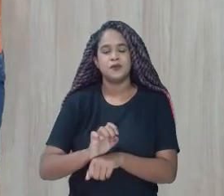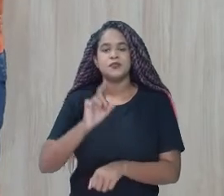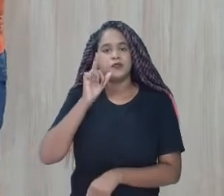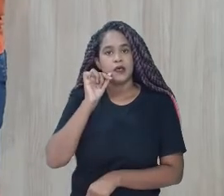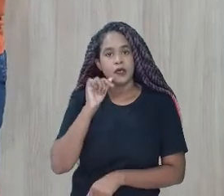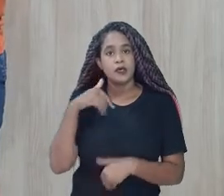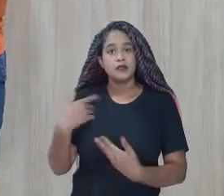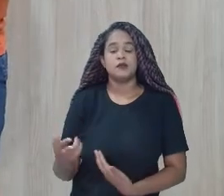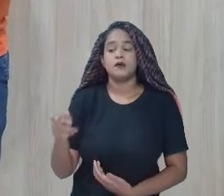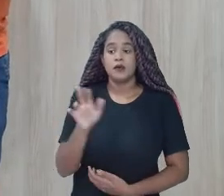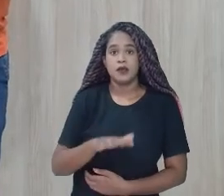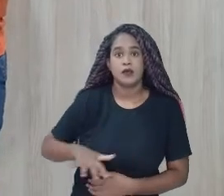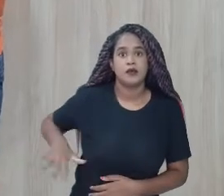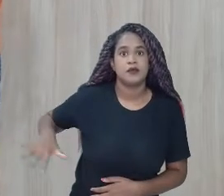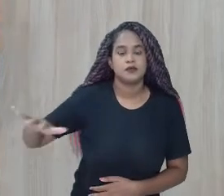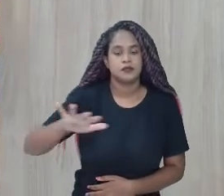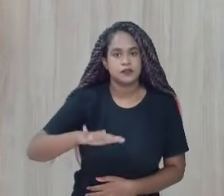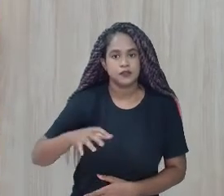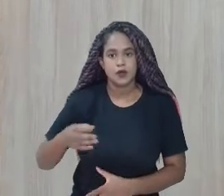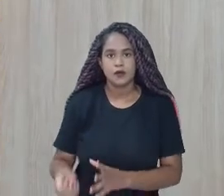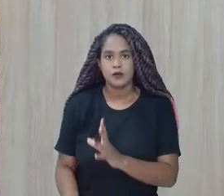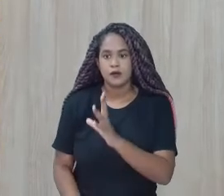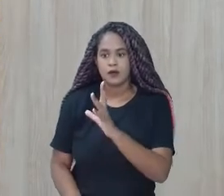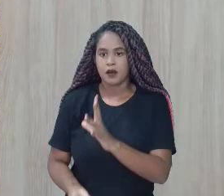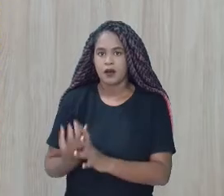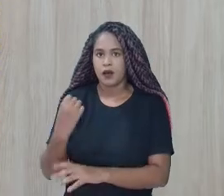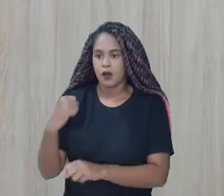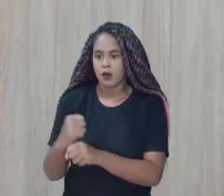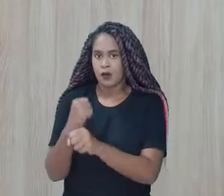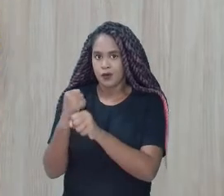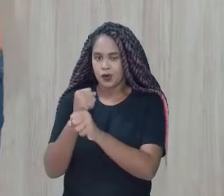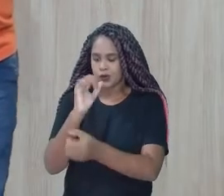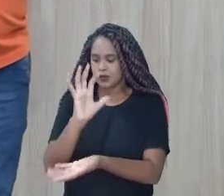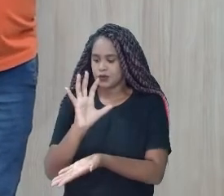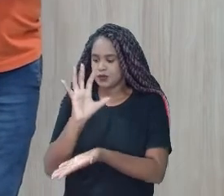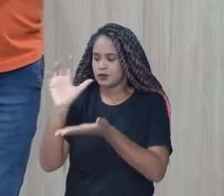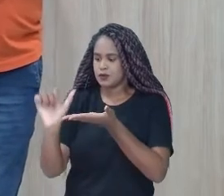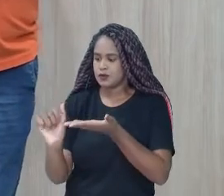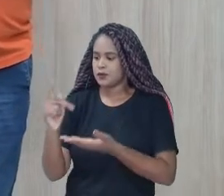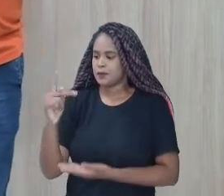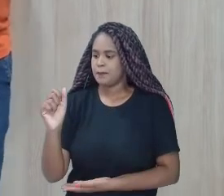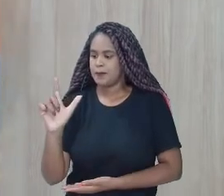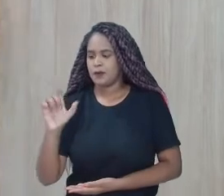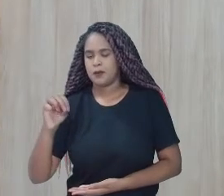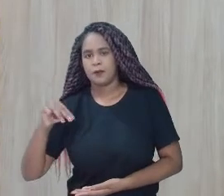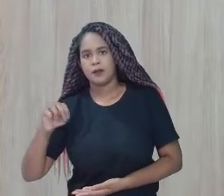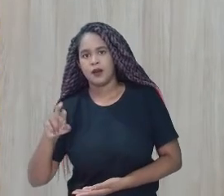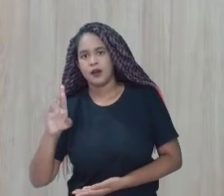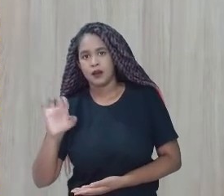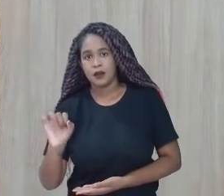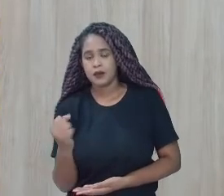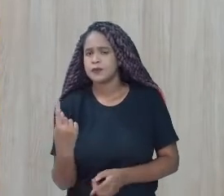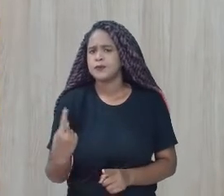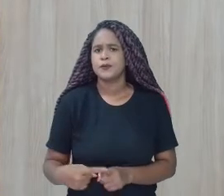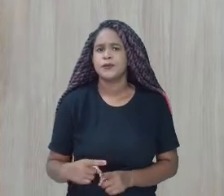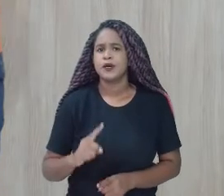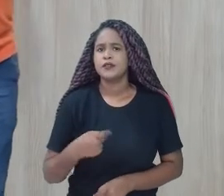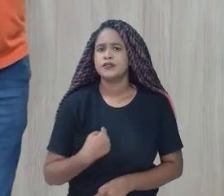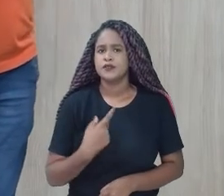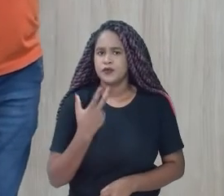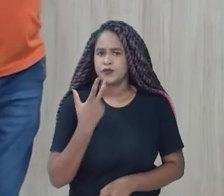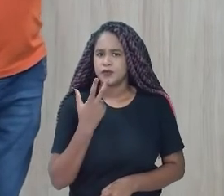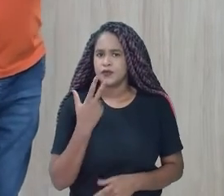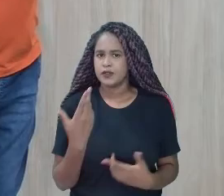ali foi construído, né, o Quilombo de Palmares. Né? Por que, que a gente está falando nisso? Né? Hoje a gente está,